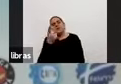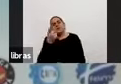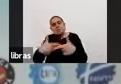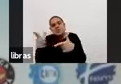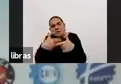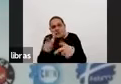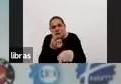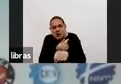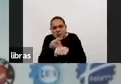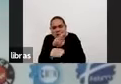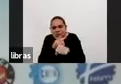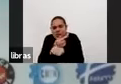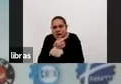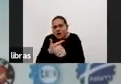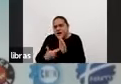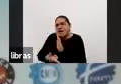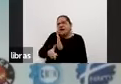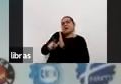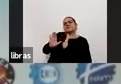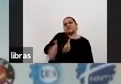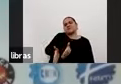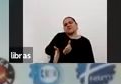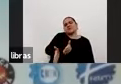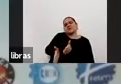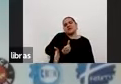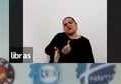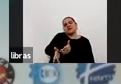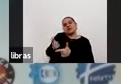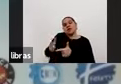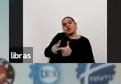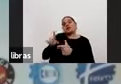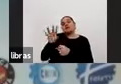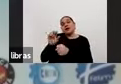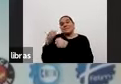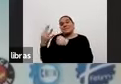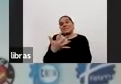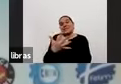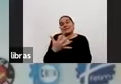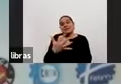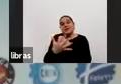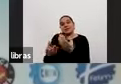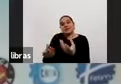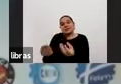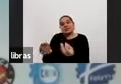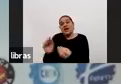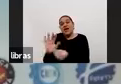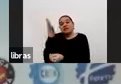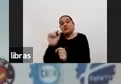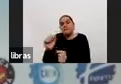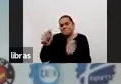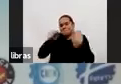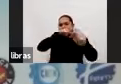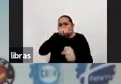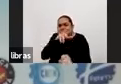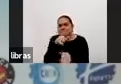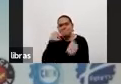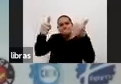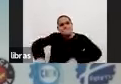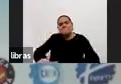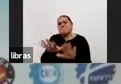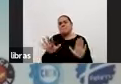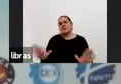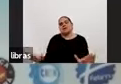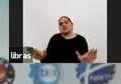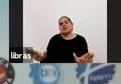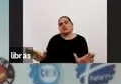apenas acirrou, aprofundou, né? O impacto dela, já estávamos sentindo o desemprego, já estava muito alto. Então,